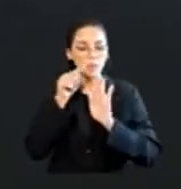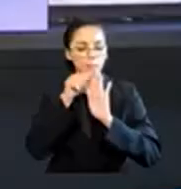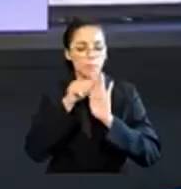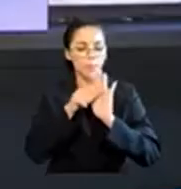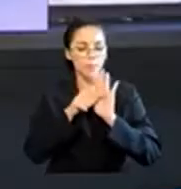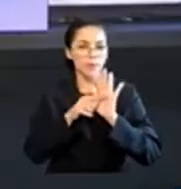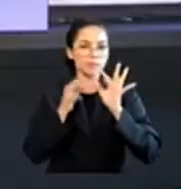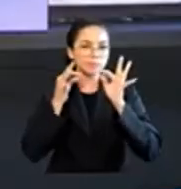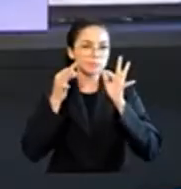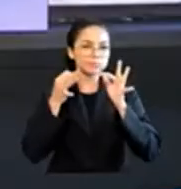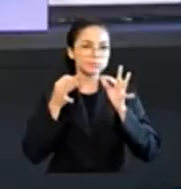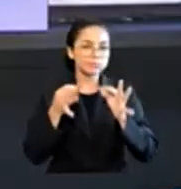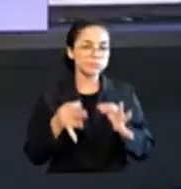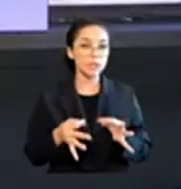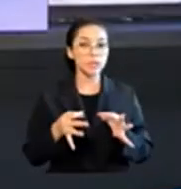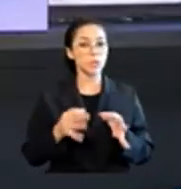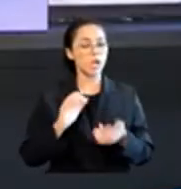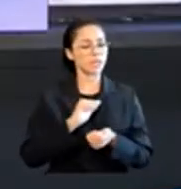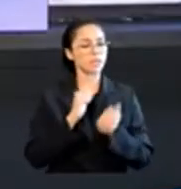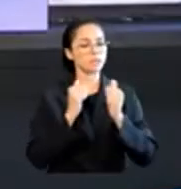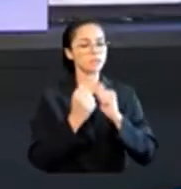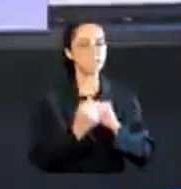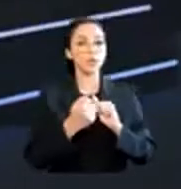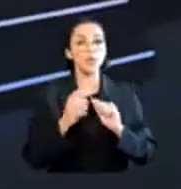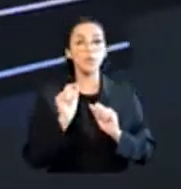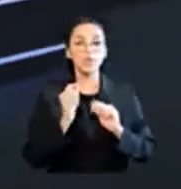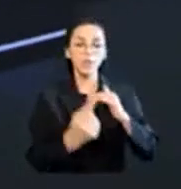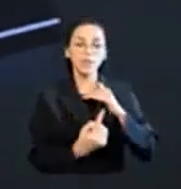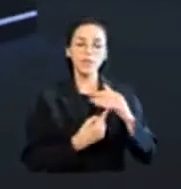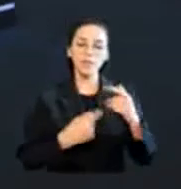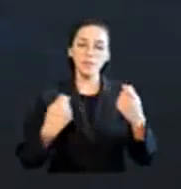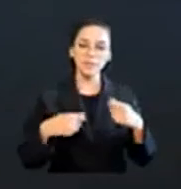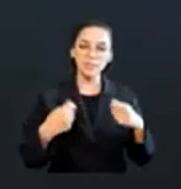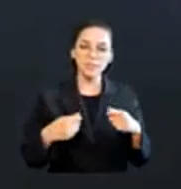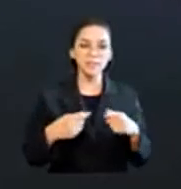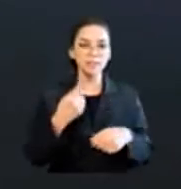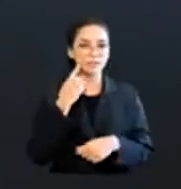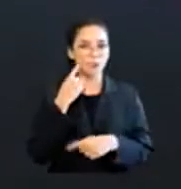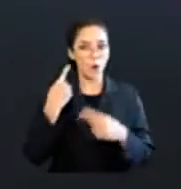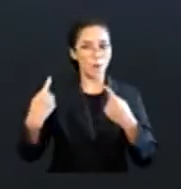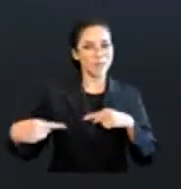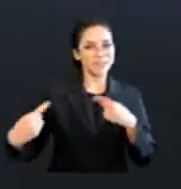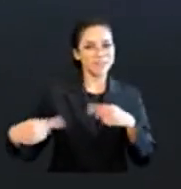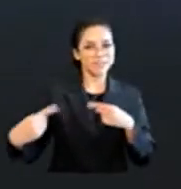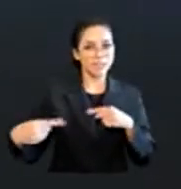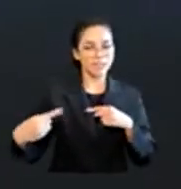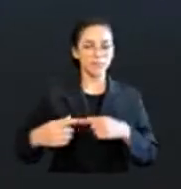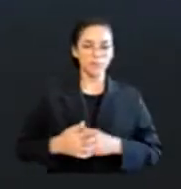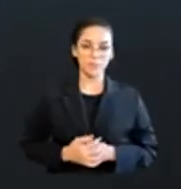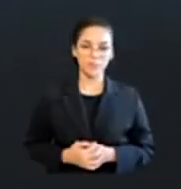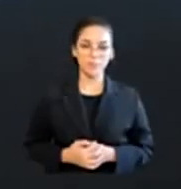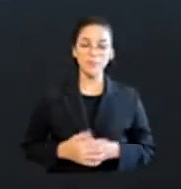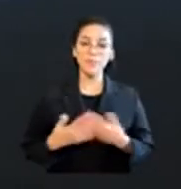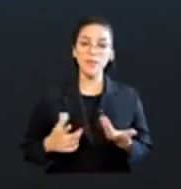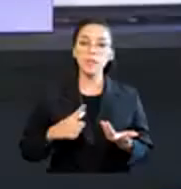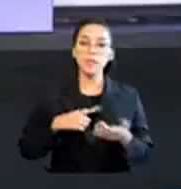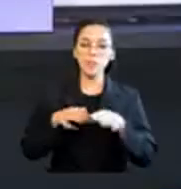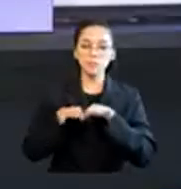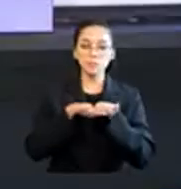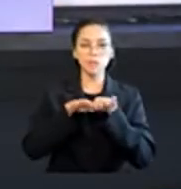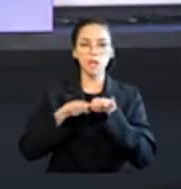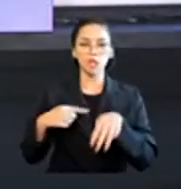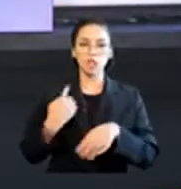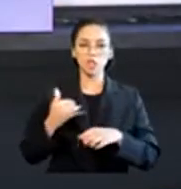clientes e pacotes de manutenção mais competitivos. São esses pontos que garantem o alinhamento da nossa estratégia de se tornar